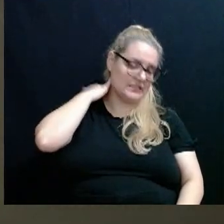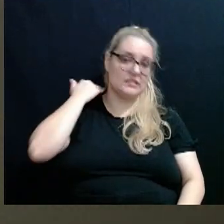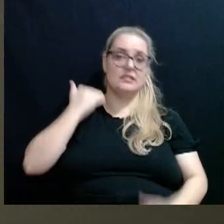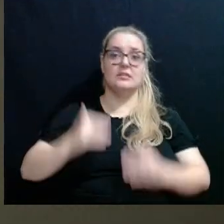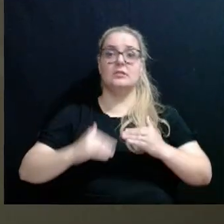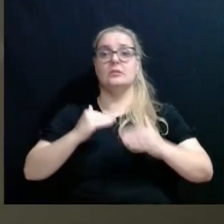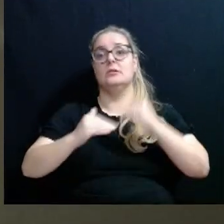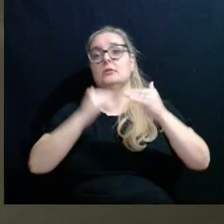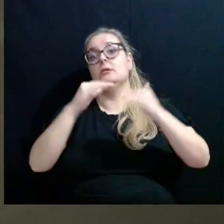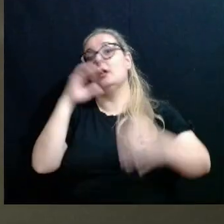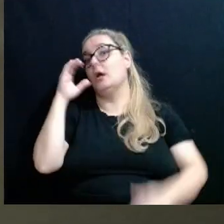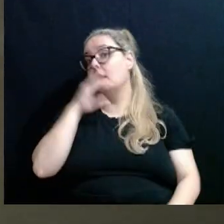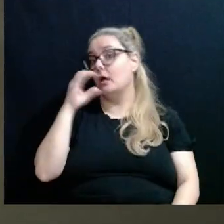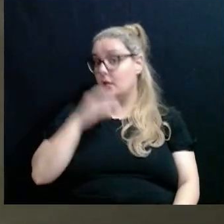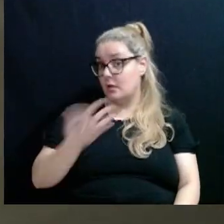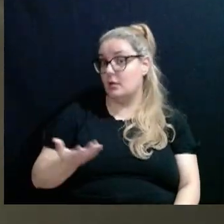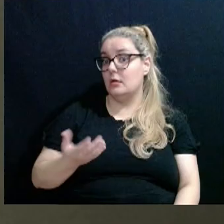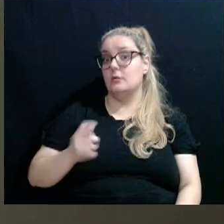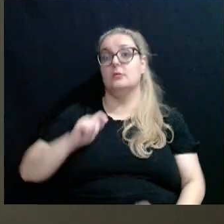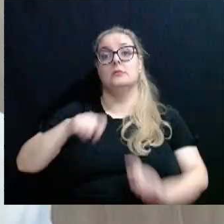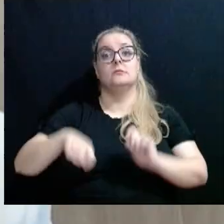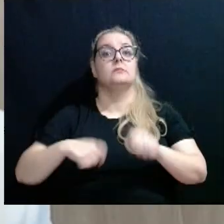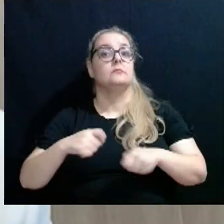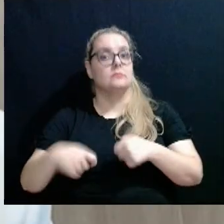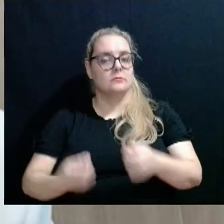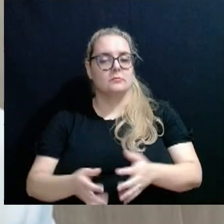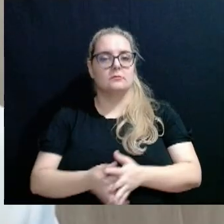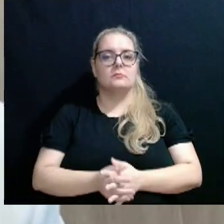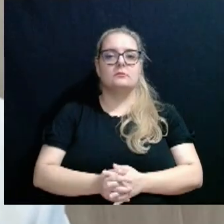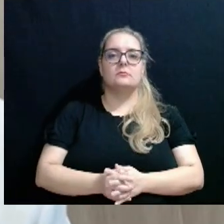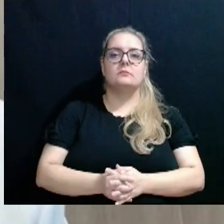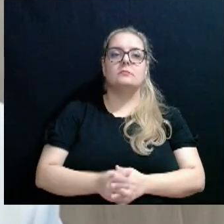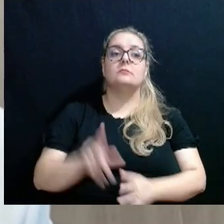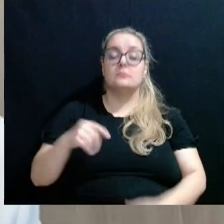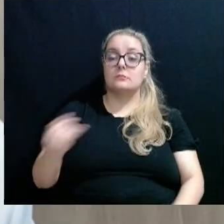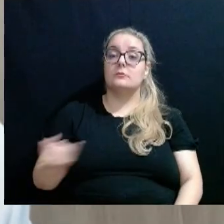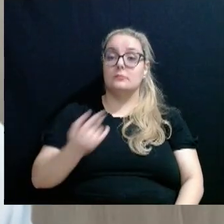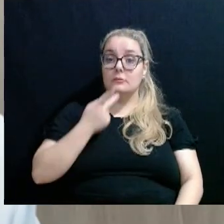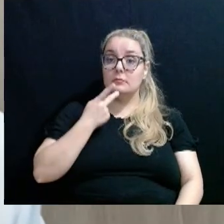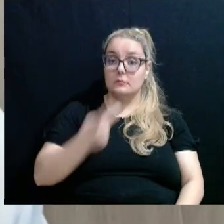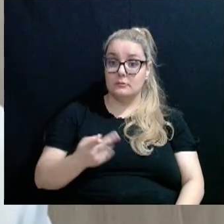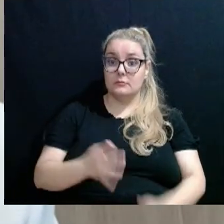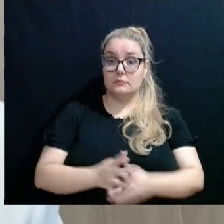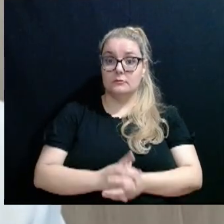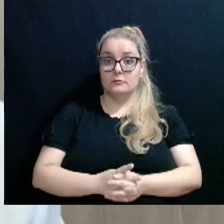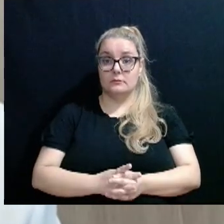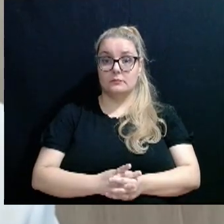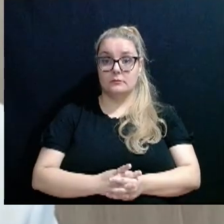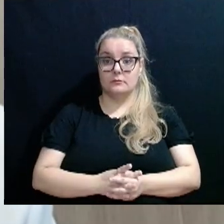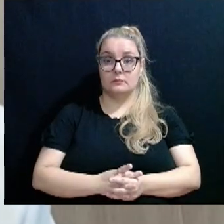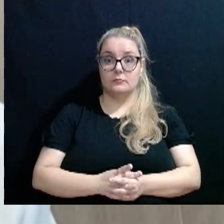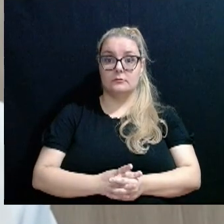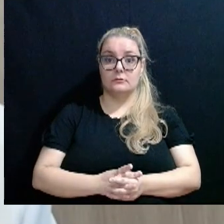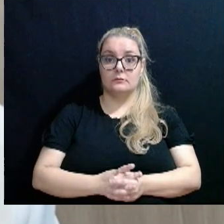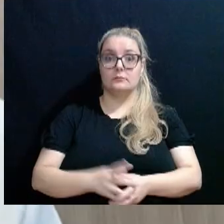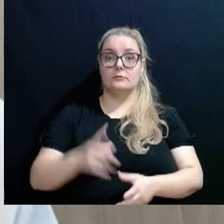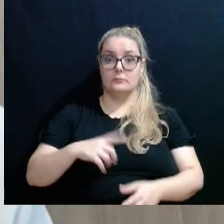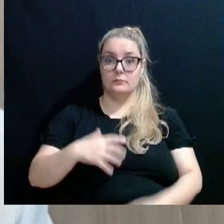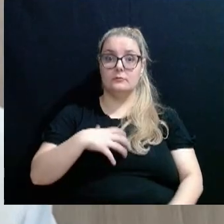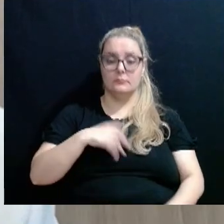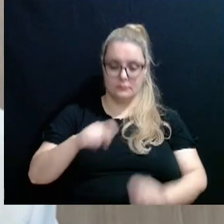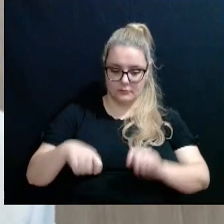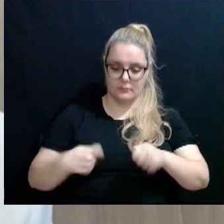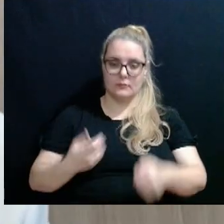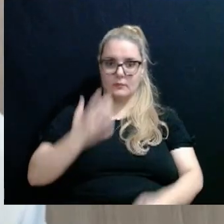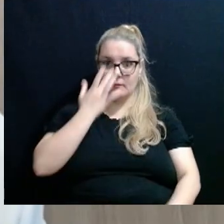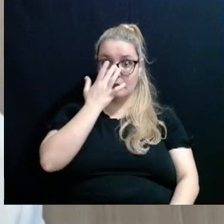é a progressão extremamente rápida desses sintomas. E é importante destacar que, na presença